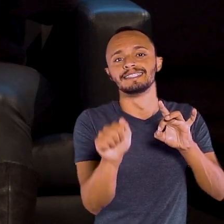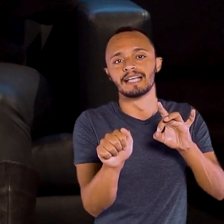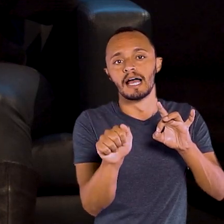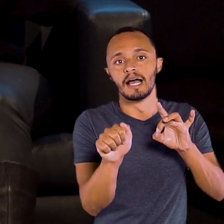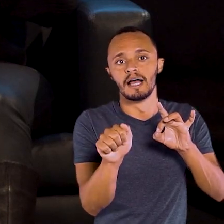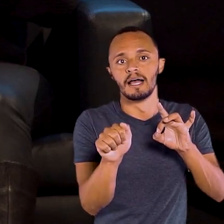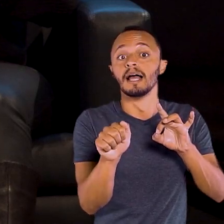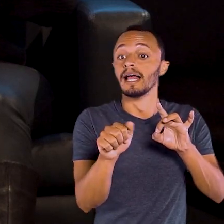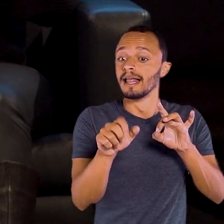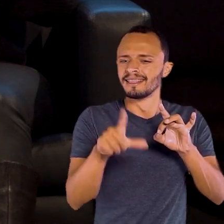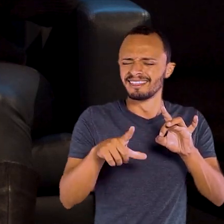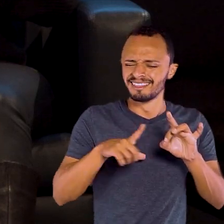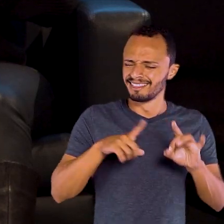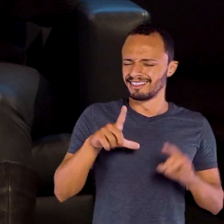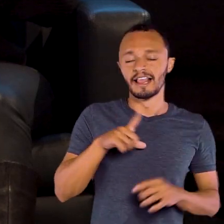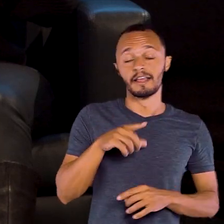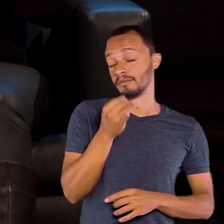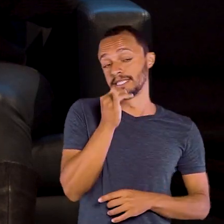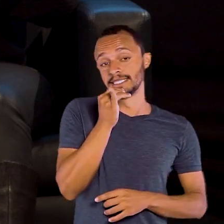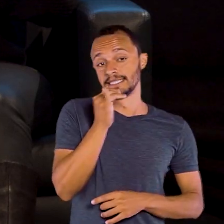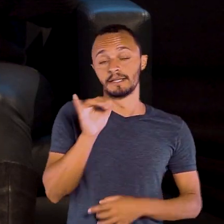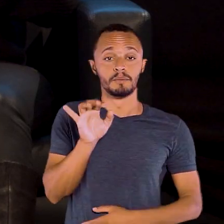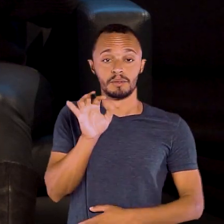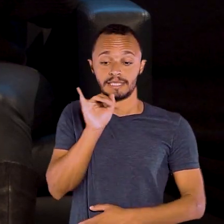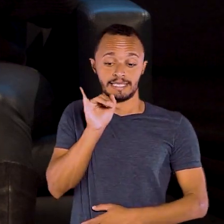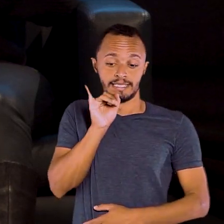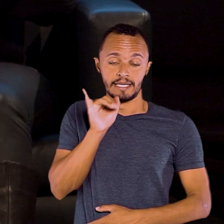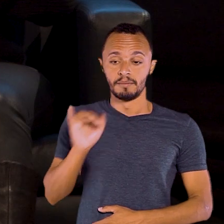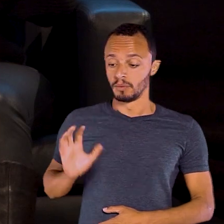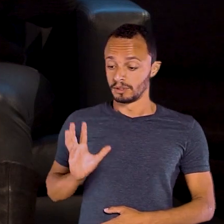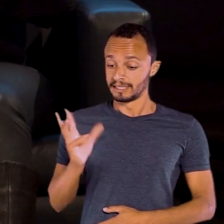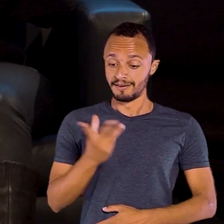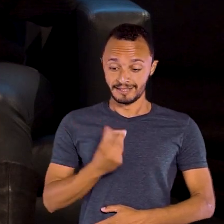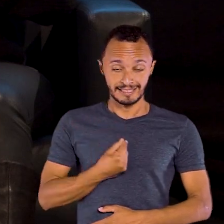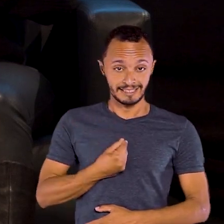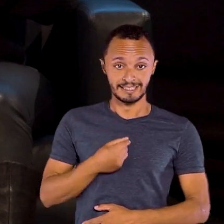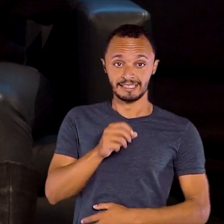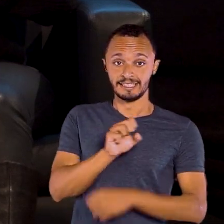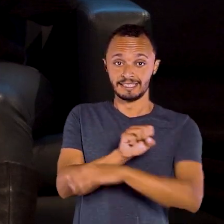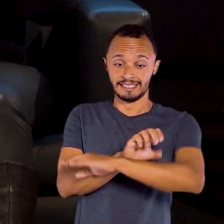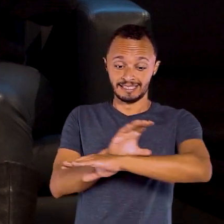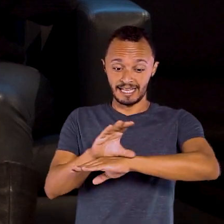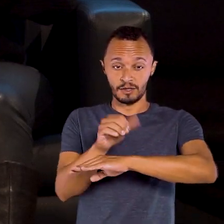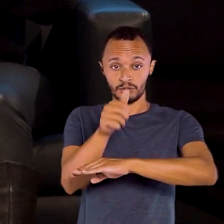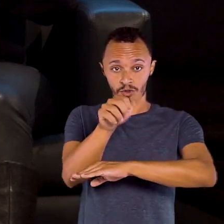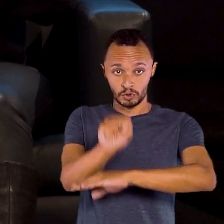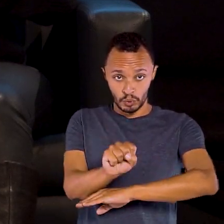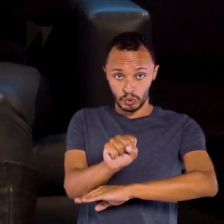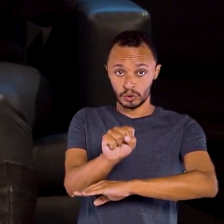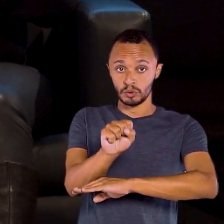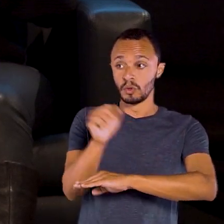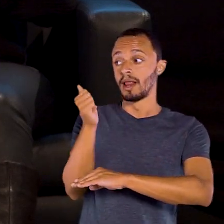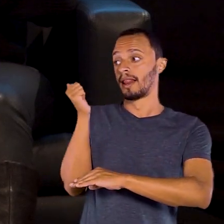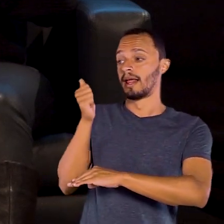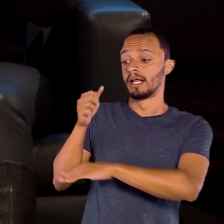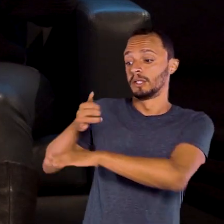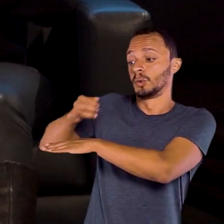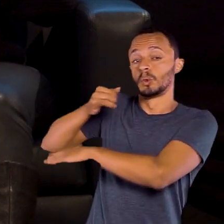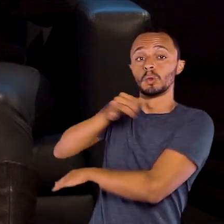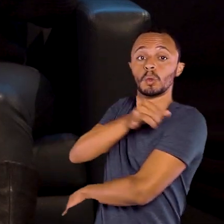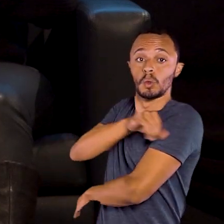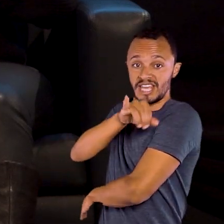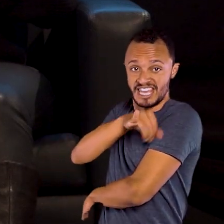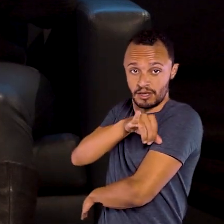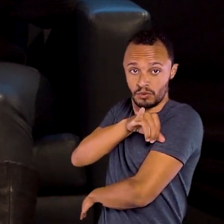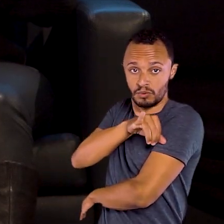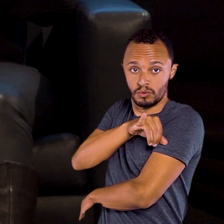no século XVIII, no Rio de Janeiro? Ora, se existir uma personagem real com essas características em Lisboa, um